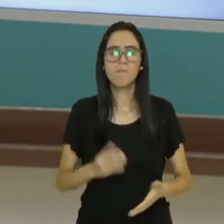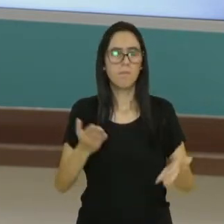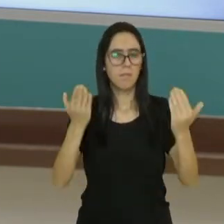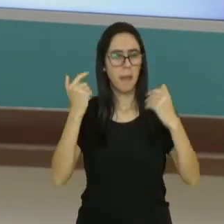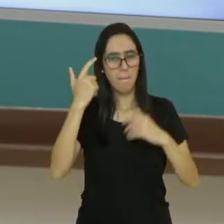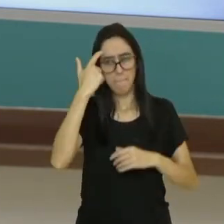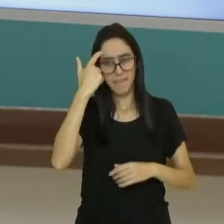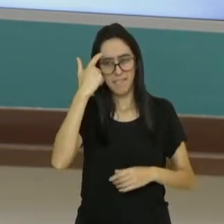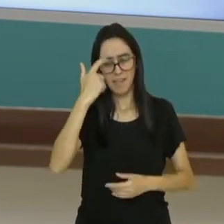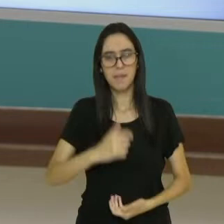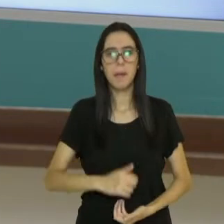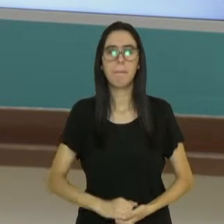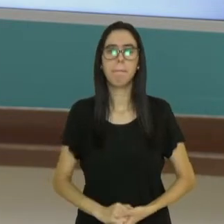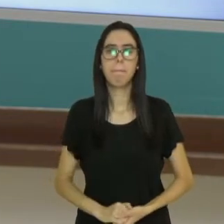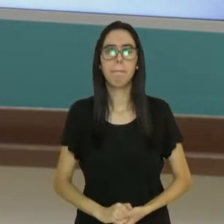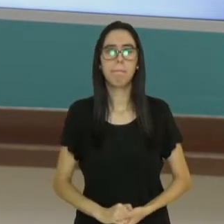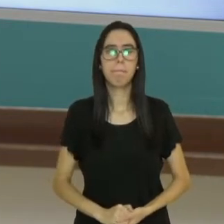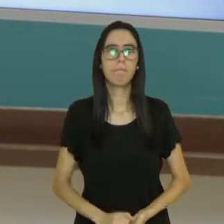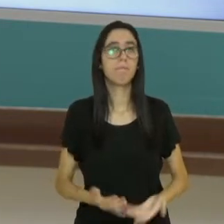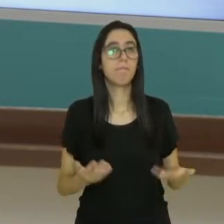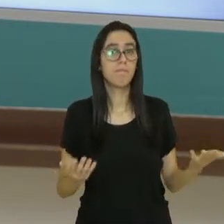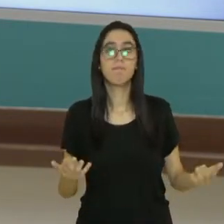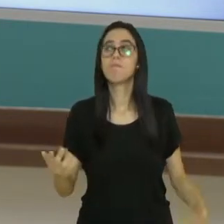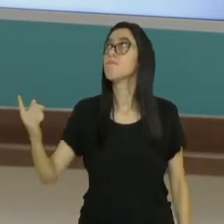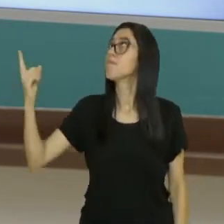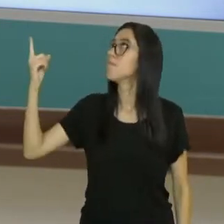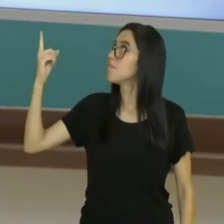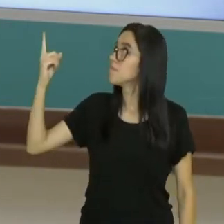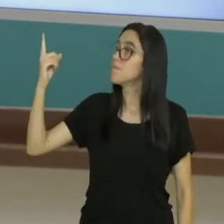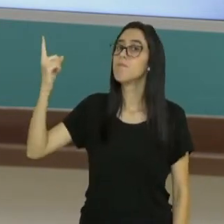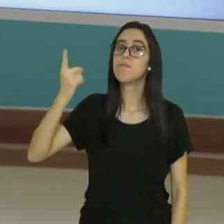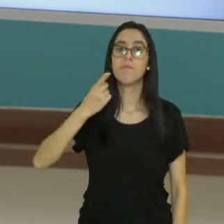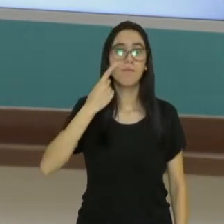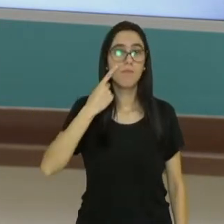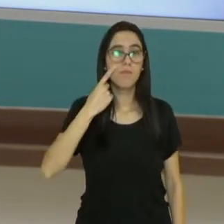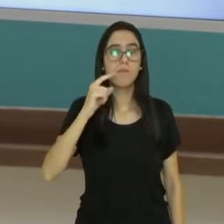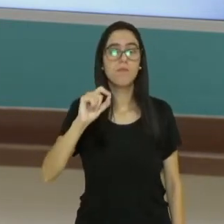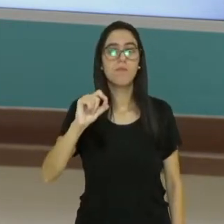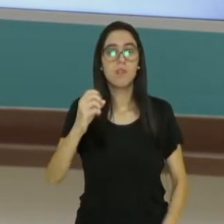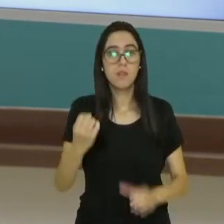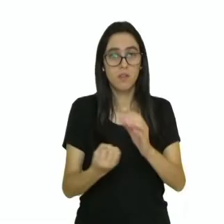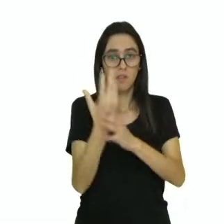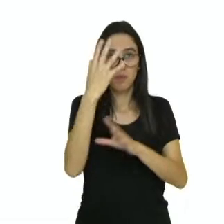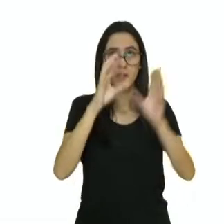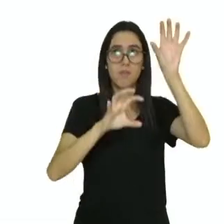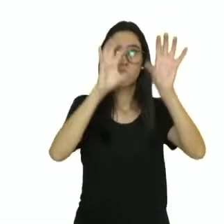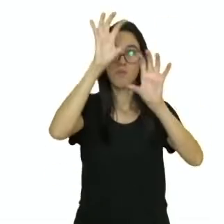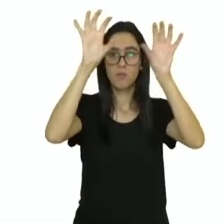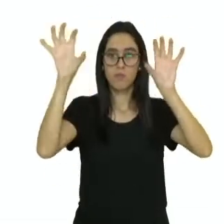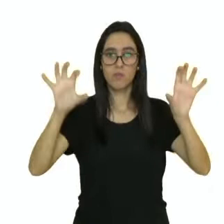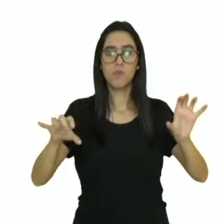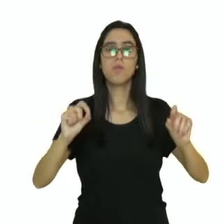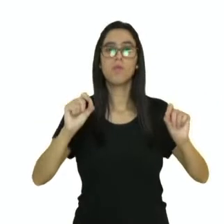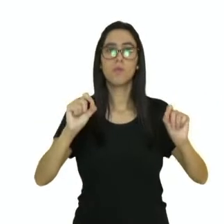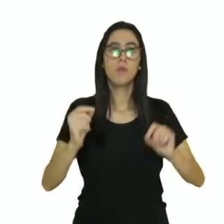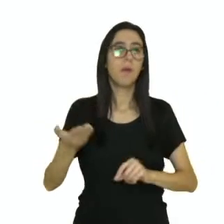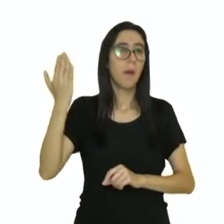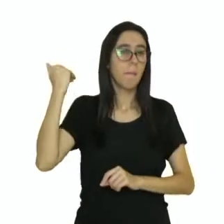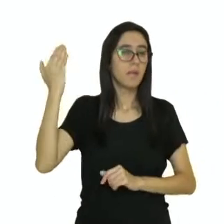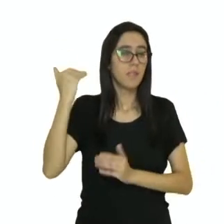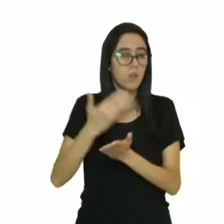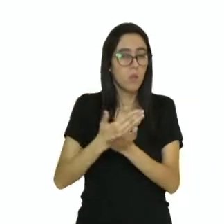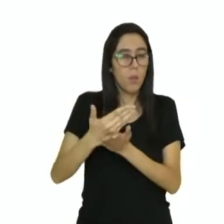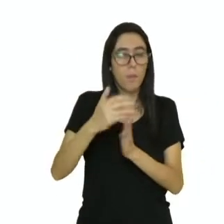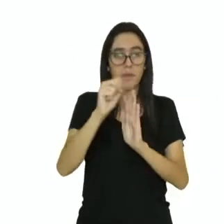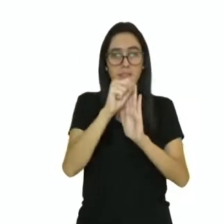pensar juntos então? Ali nós vamos ter sobre essa formação dos continentes, que no início do século